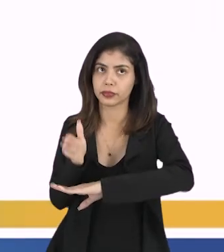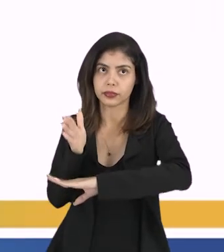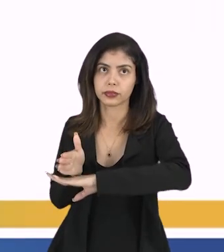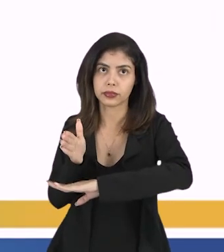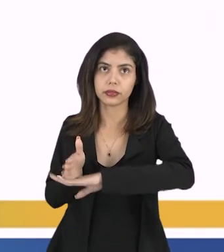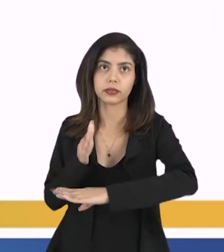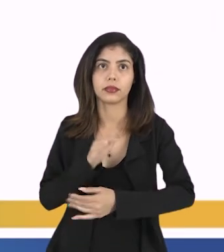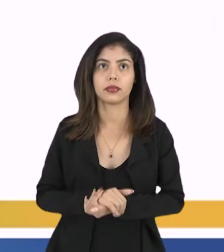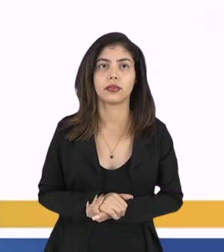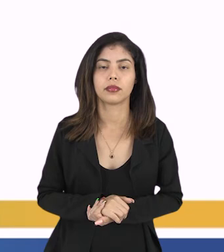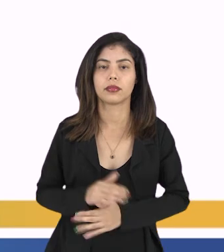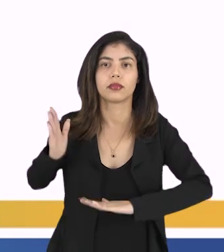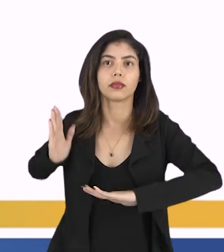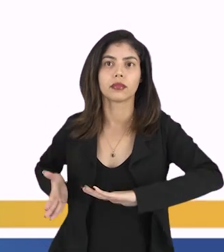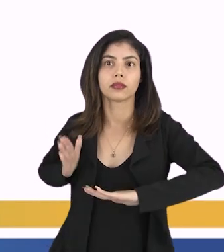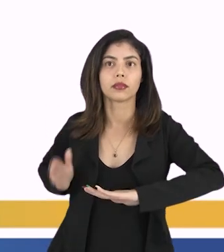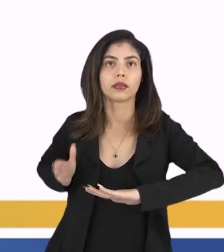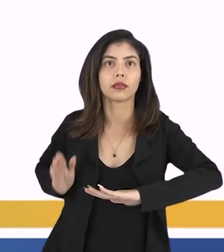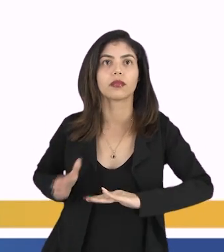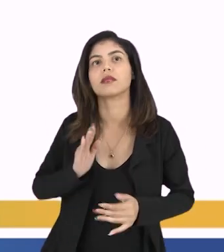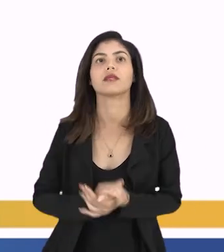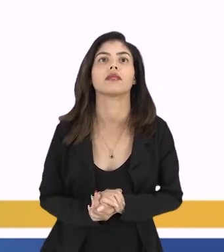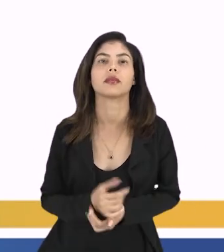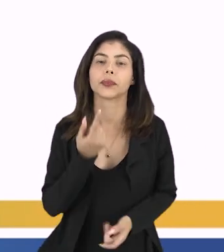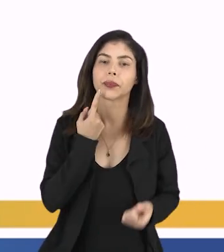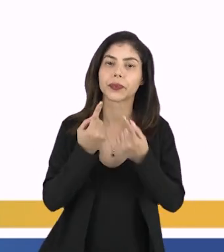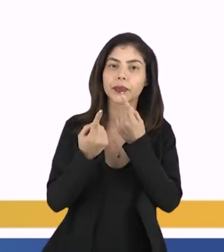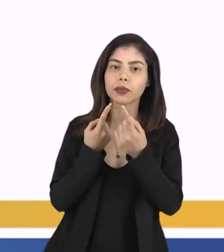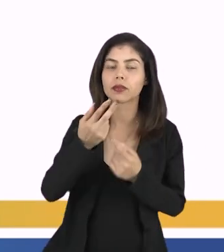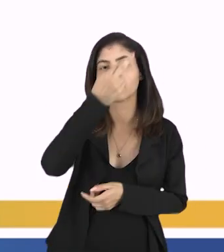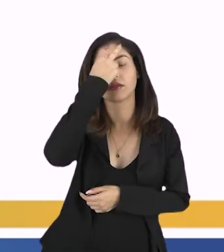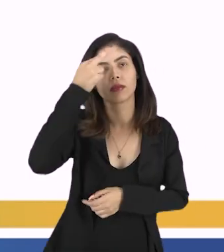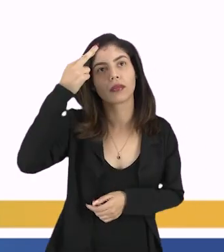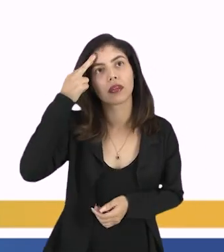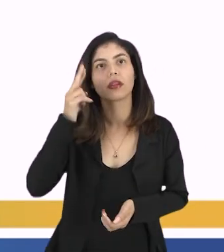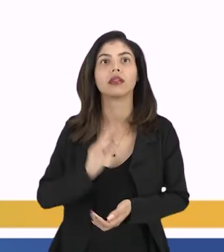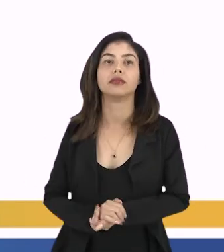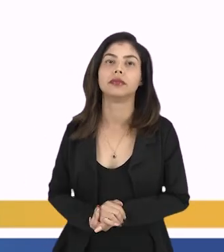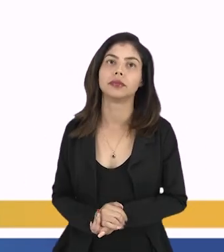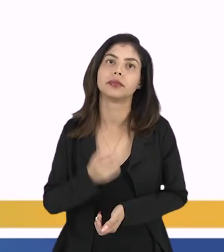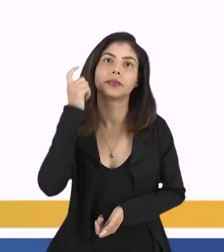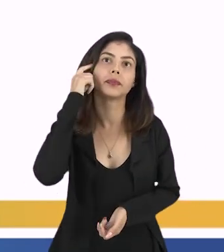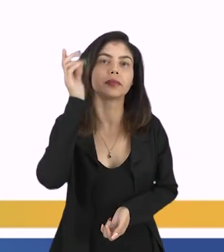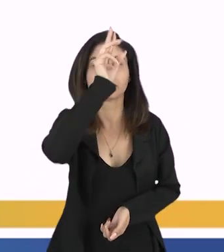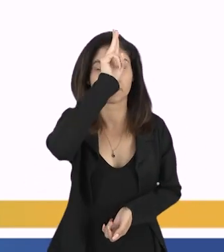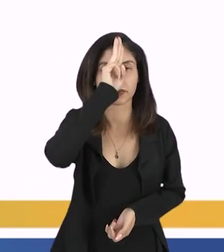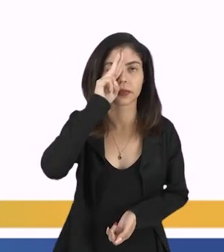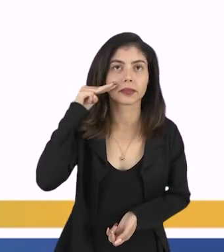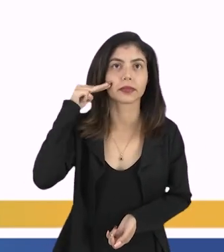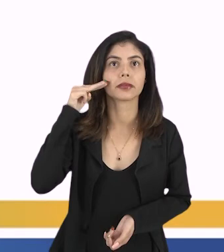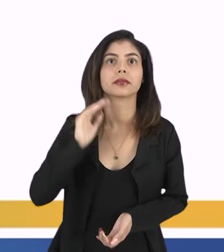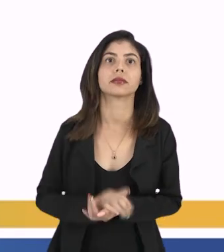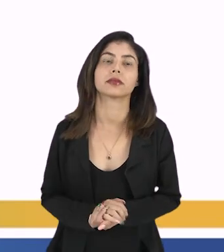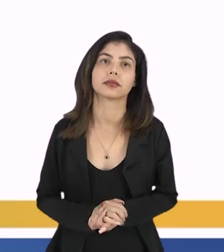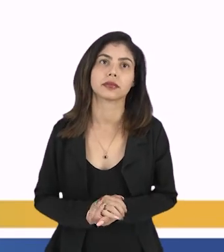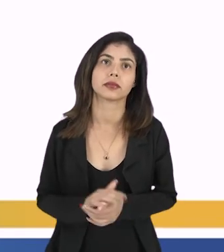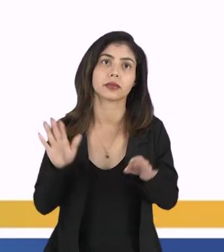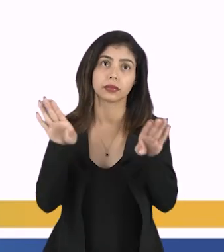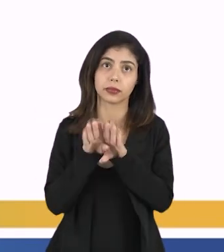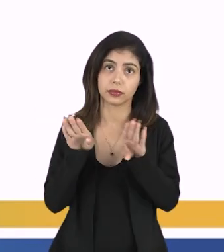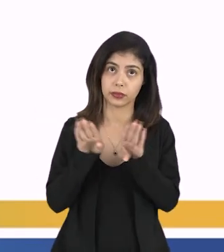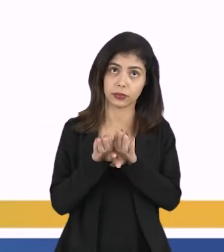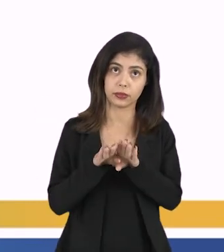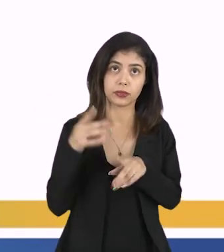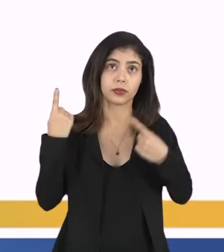ter o materialismo, né, histórico dialético de Marx, tá? Os pensamentos de Augusto Comte, que é o